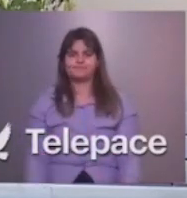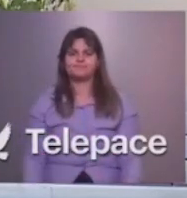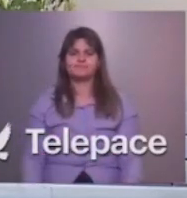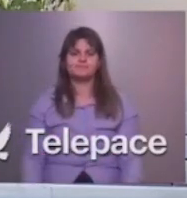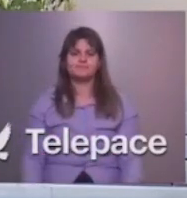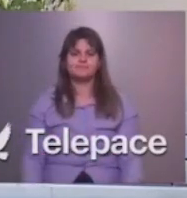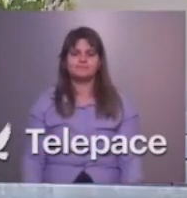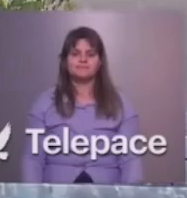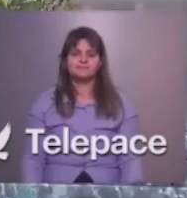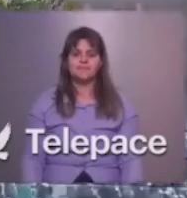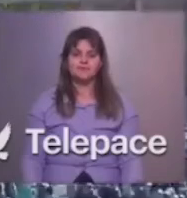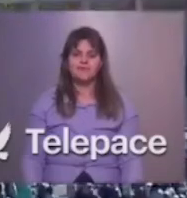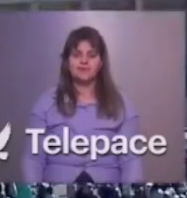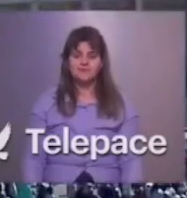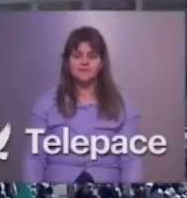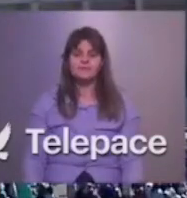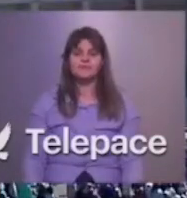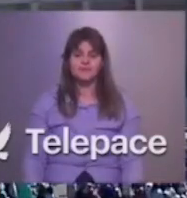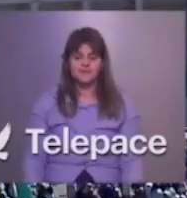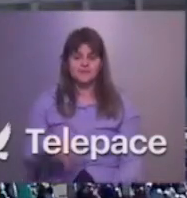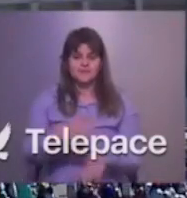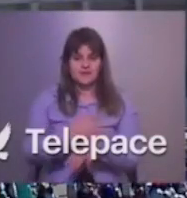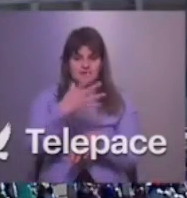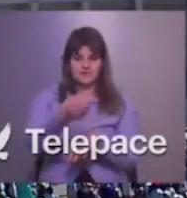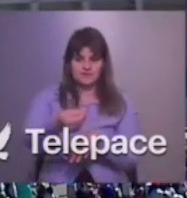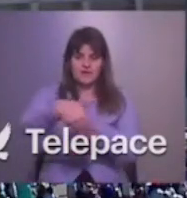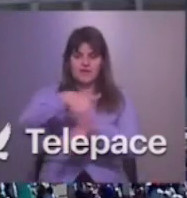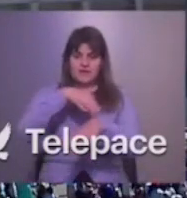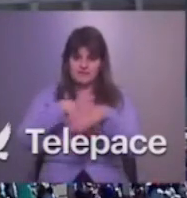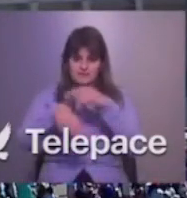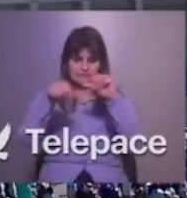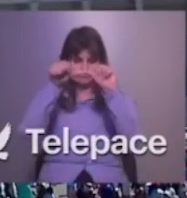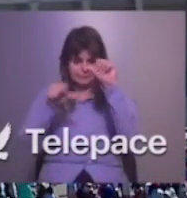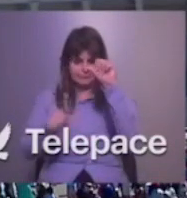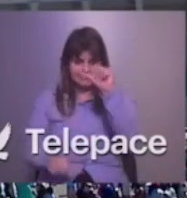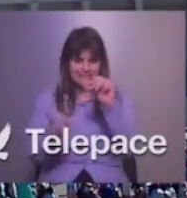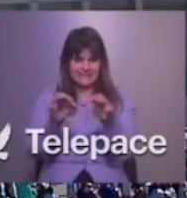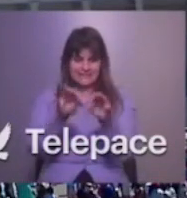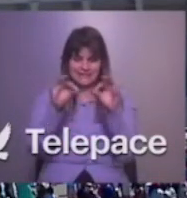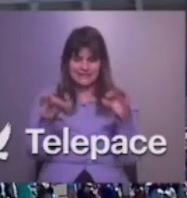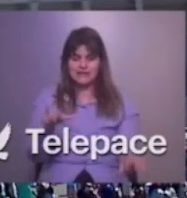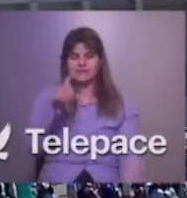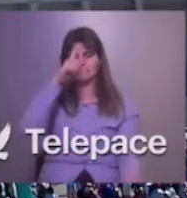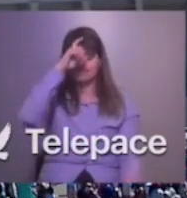peccatorum. Hoc facite in meam